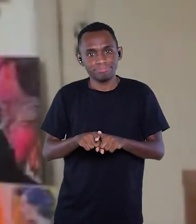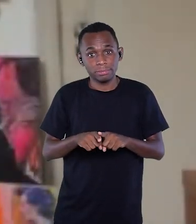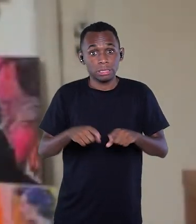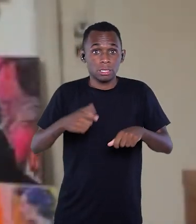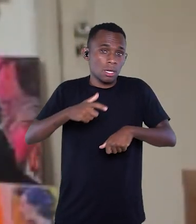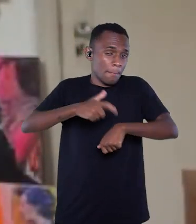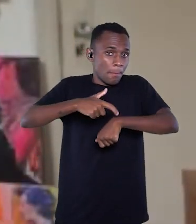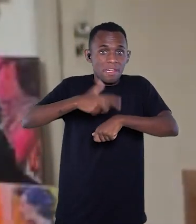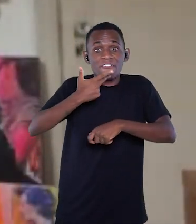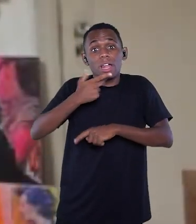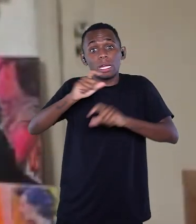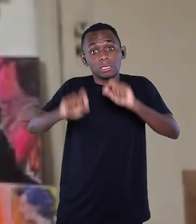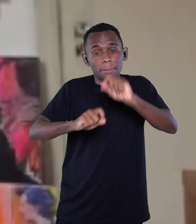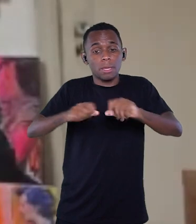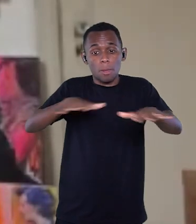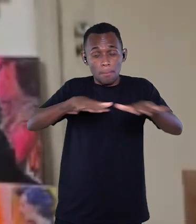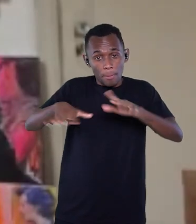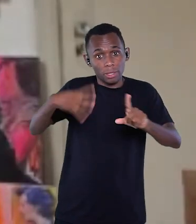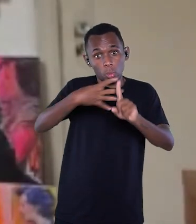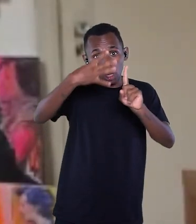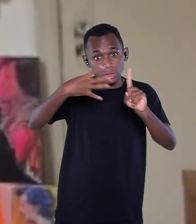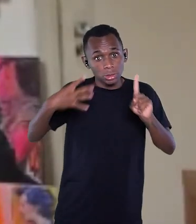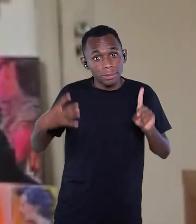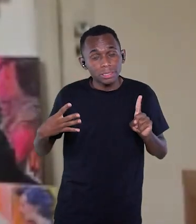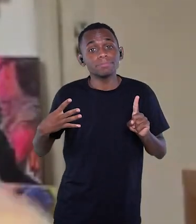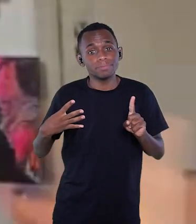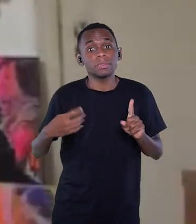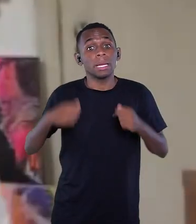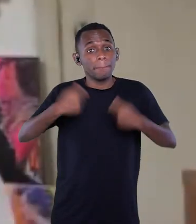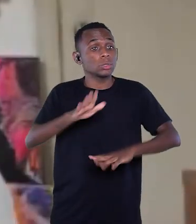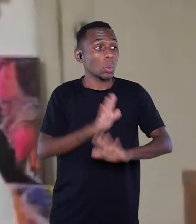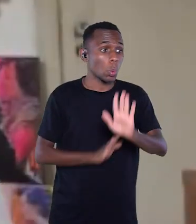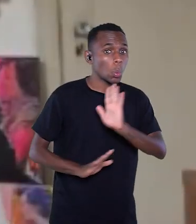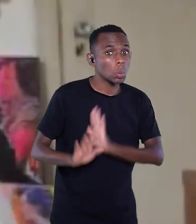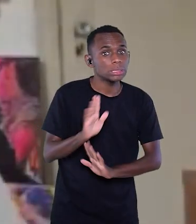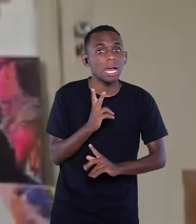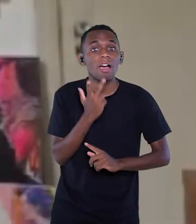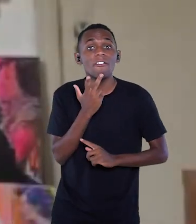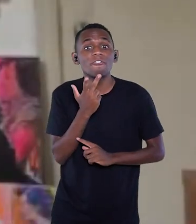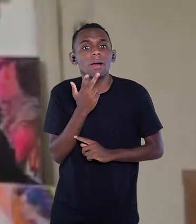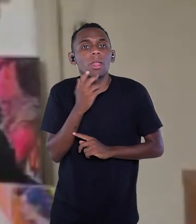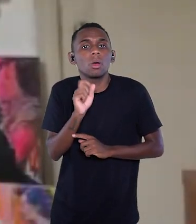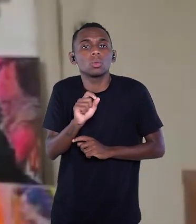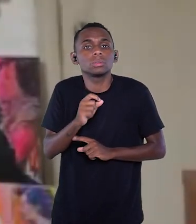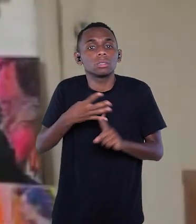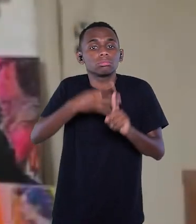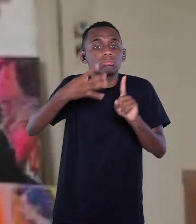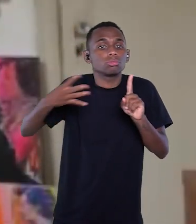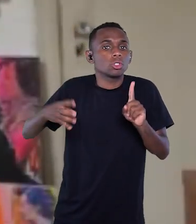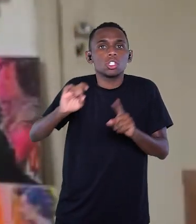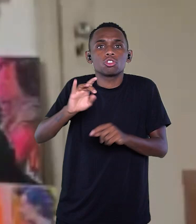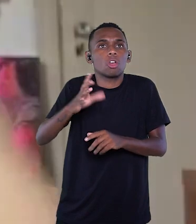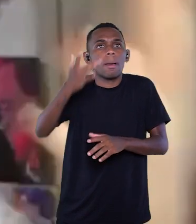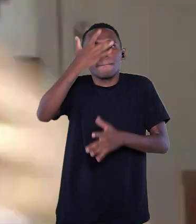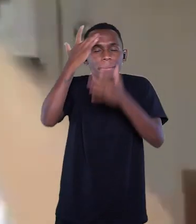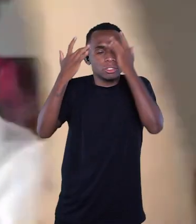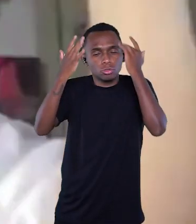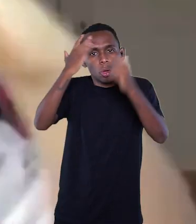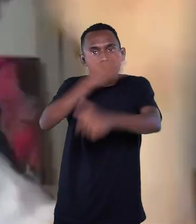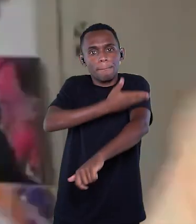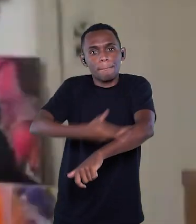quando a gente vai falar sobre movimento LGBT, a gente tem que tomar muito cuidado para não falar que o movimento LGBT que é só branco